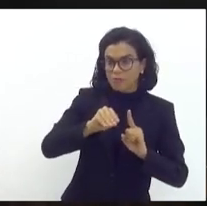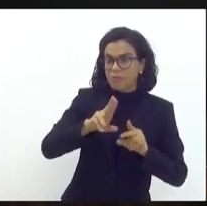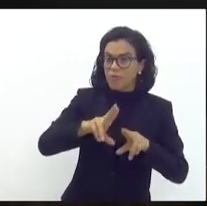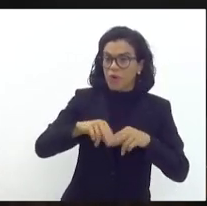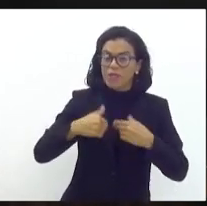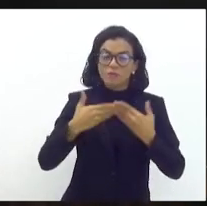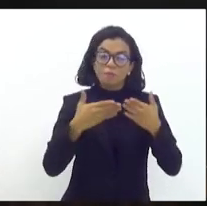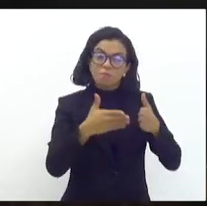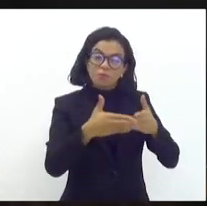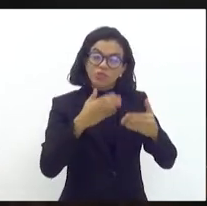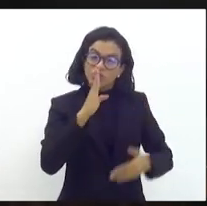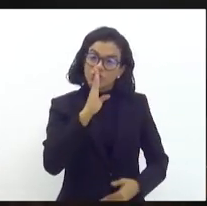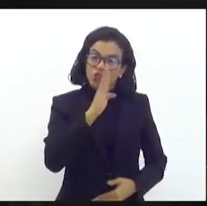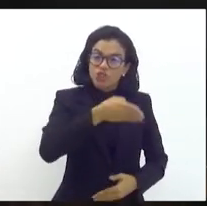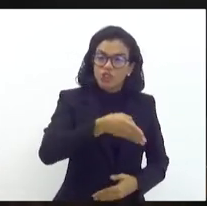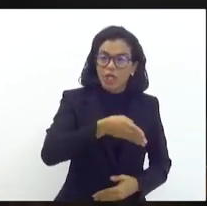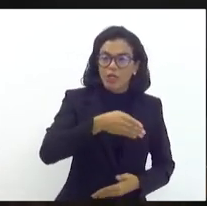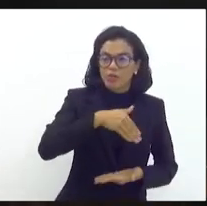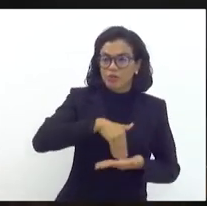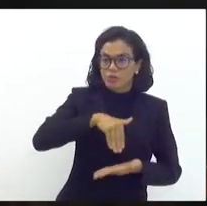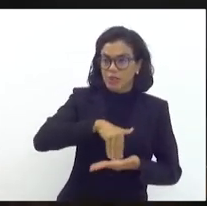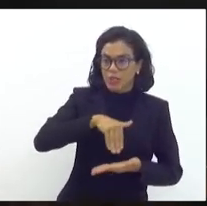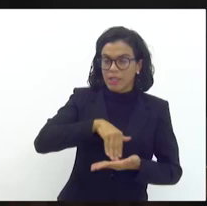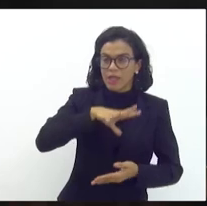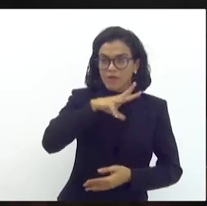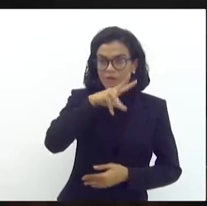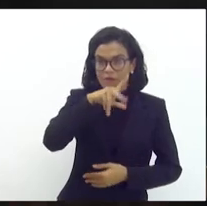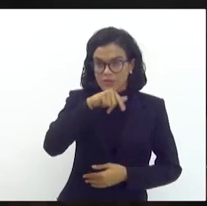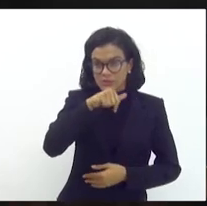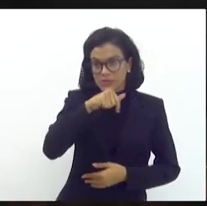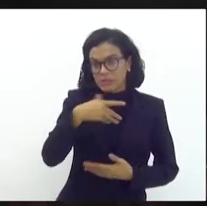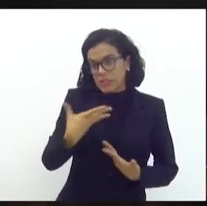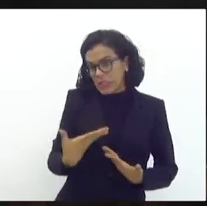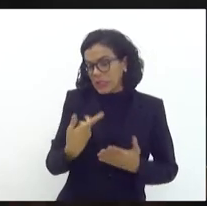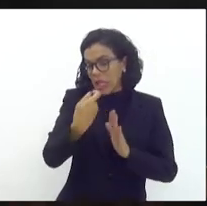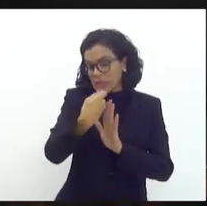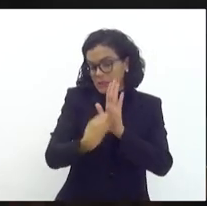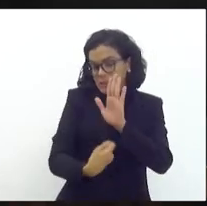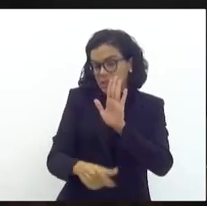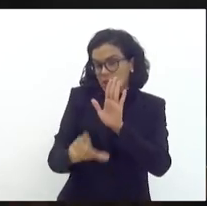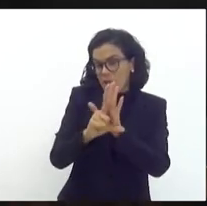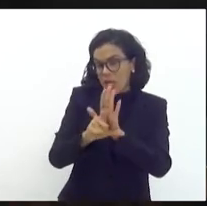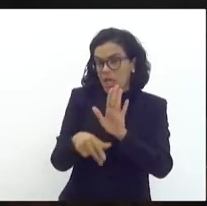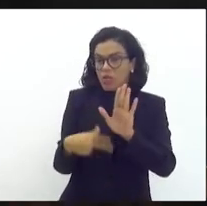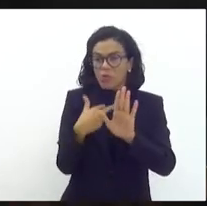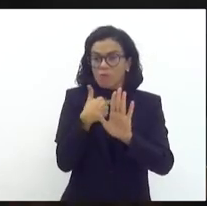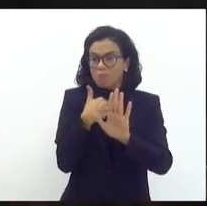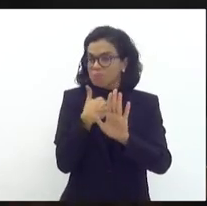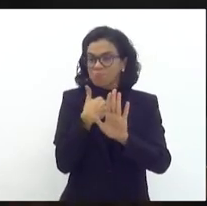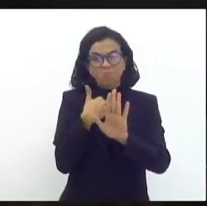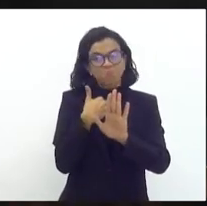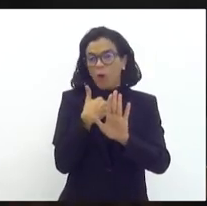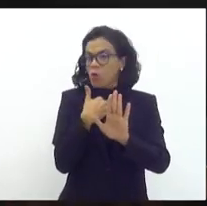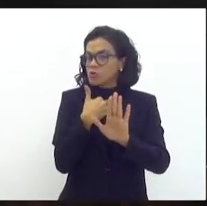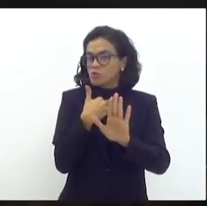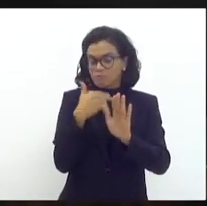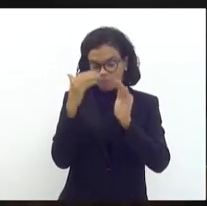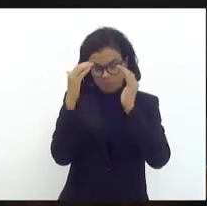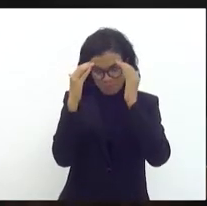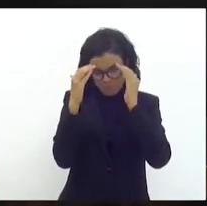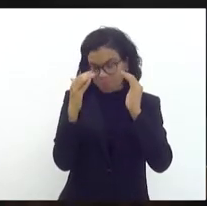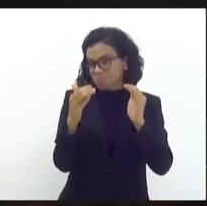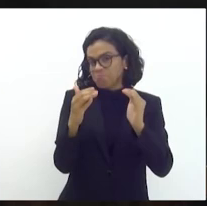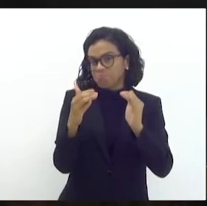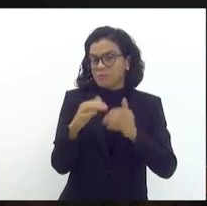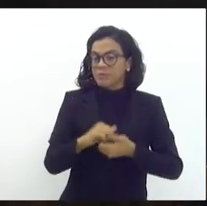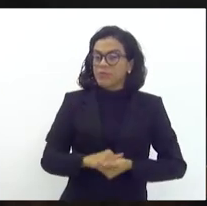fazenda Expresso para que não se pronuncie E como tem essa vedação na nossa lei eu não vou poder infelizmente pelos